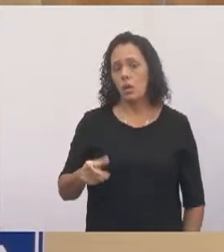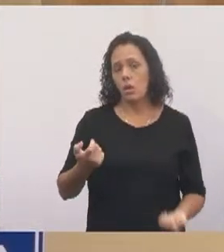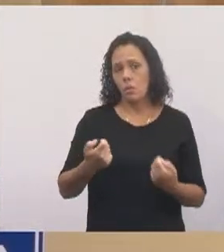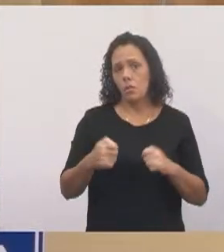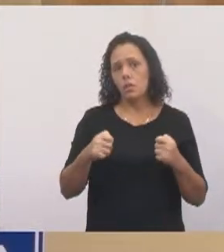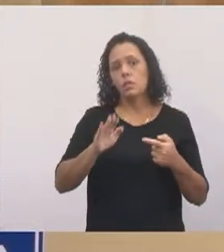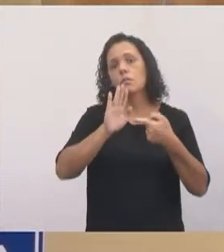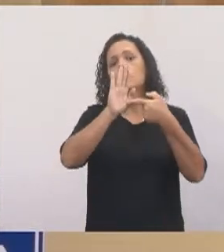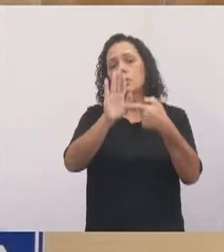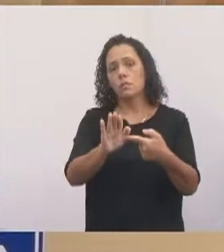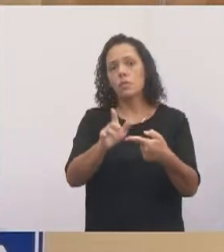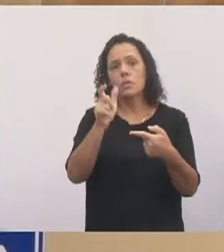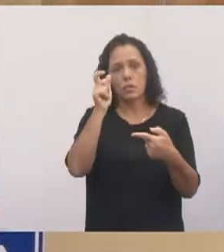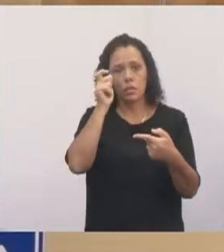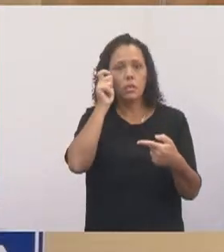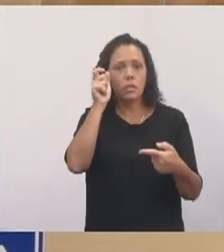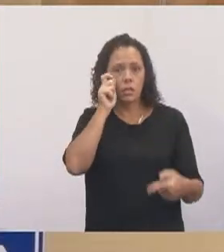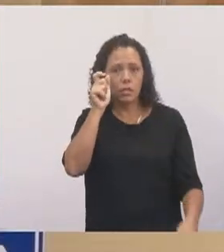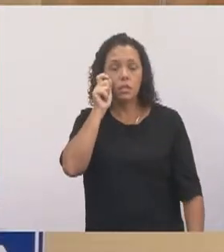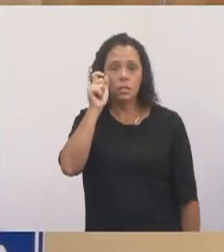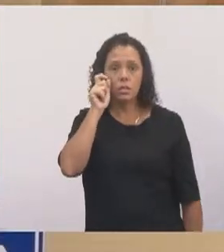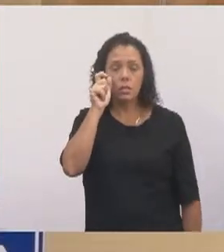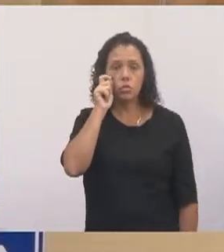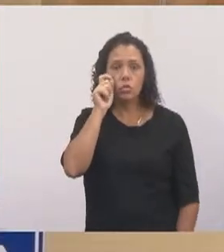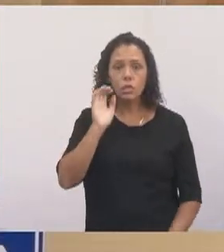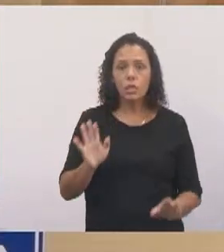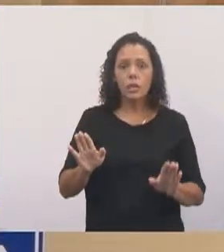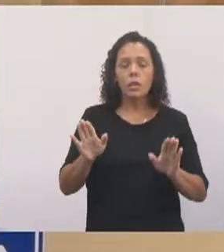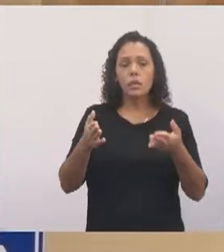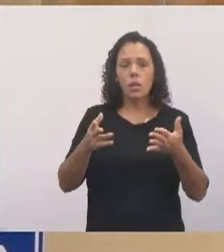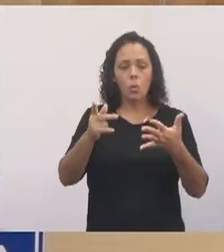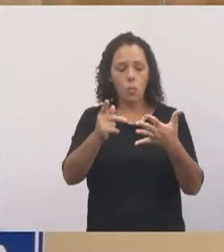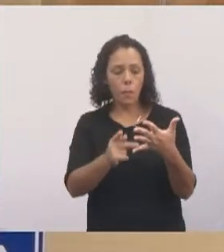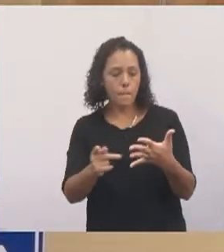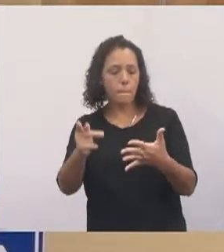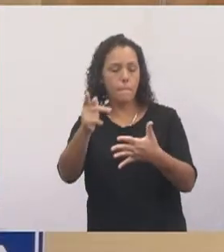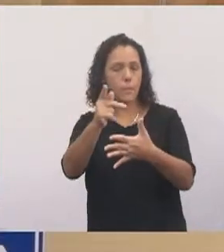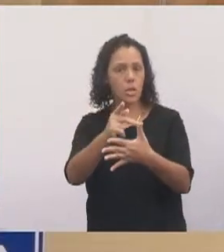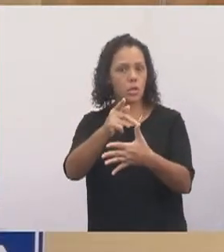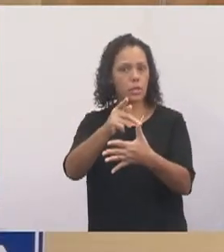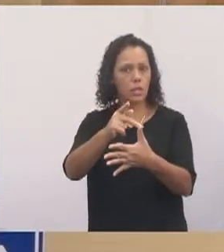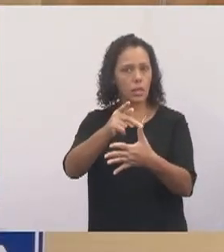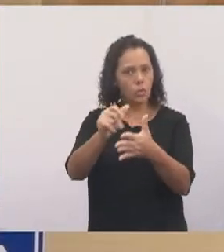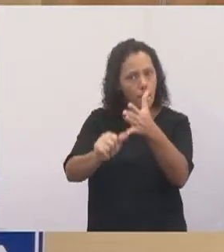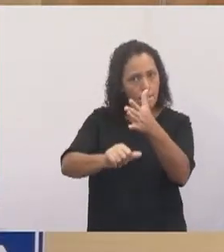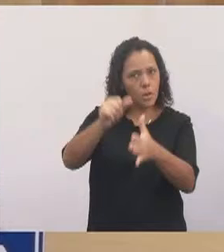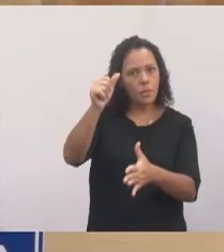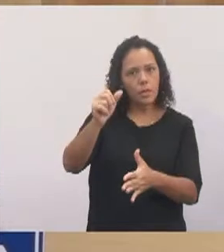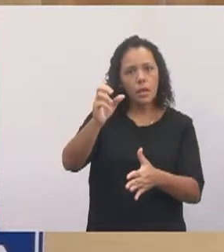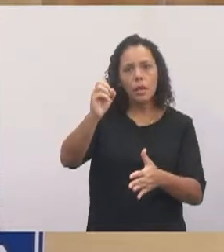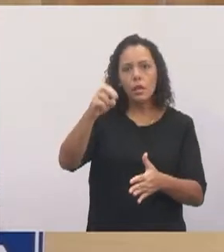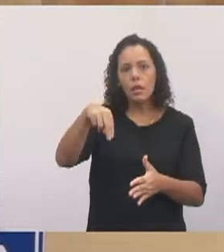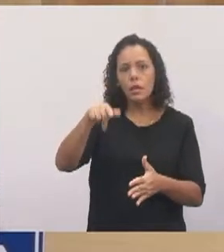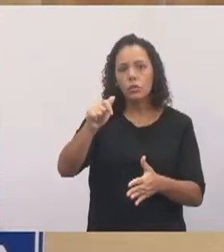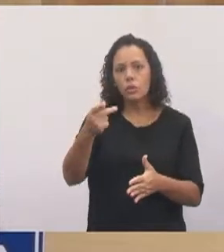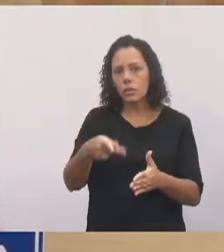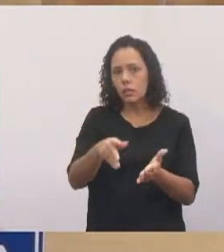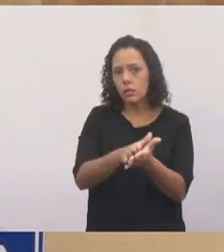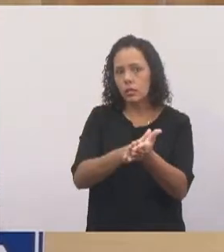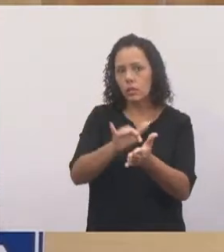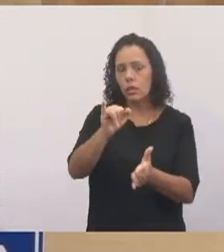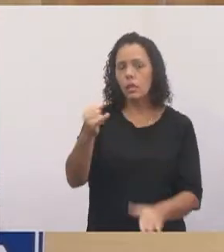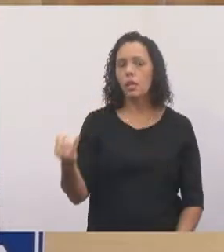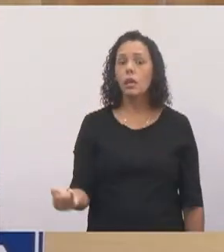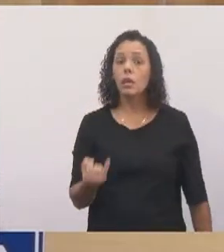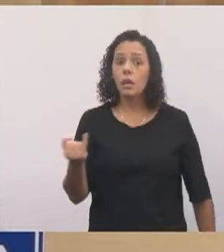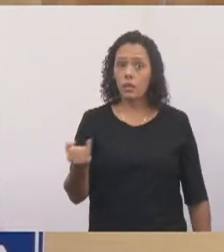interessante aqui nesse projeto. Então, dar prioridade às que estão dentro é importante, e